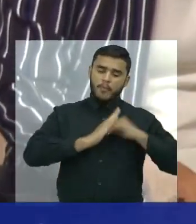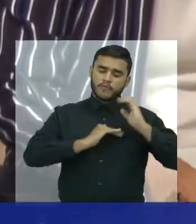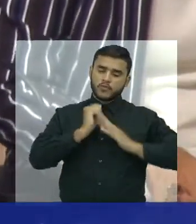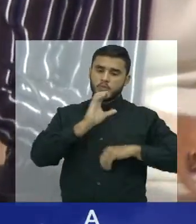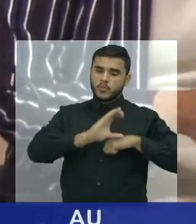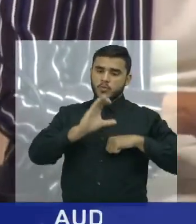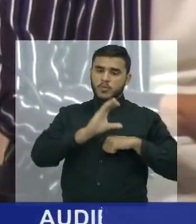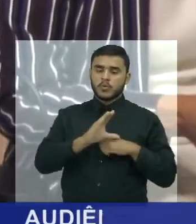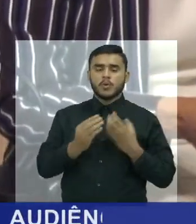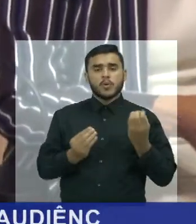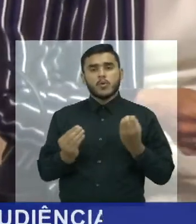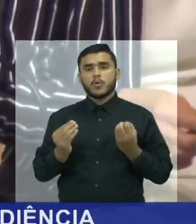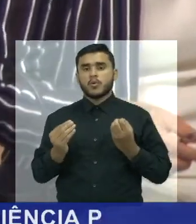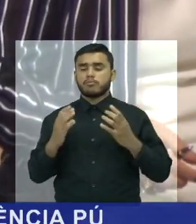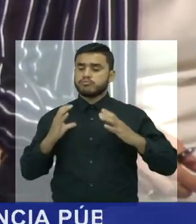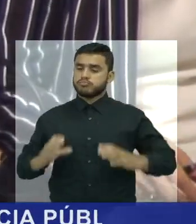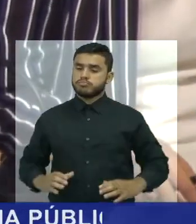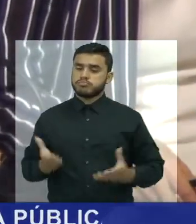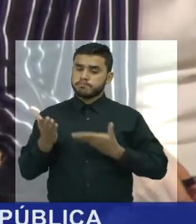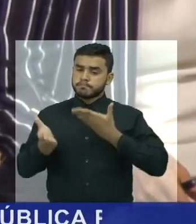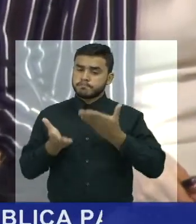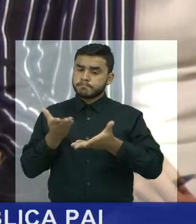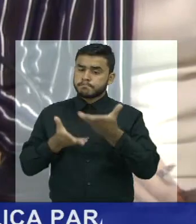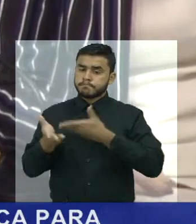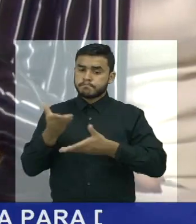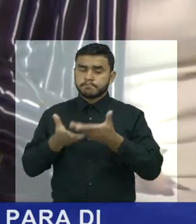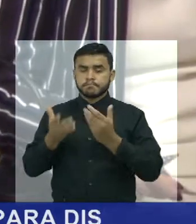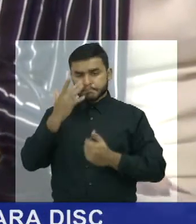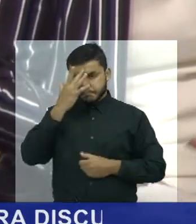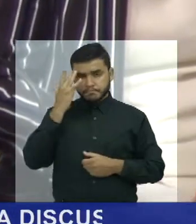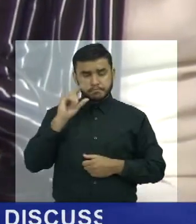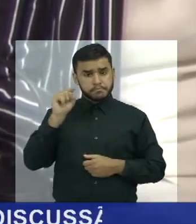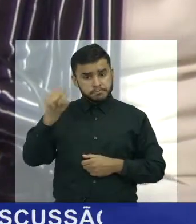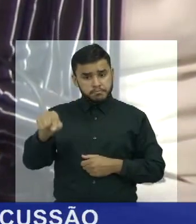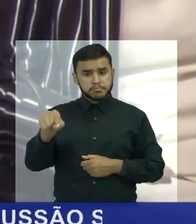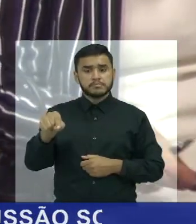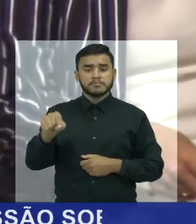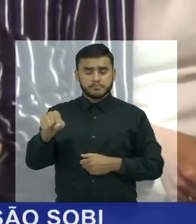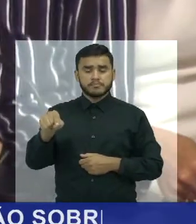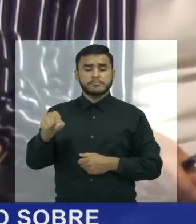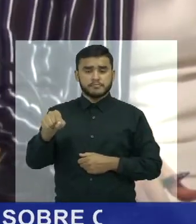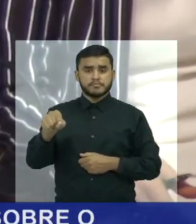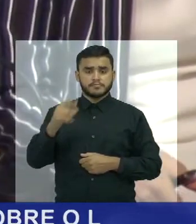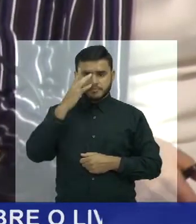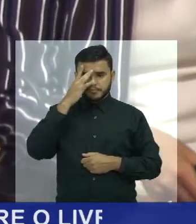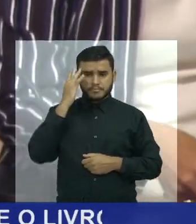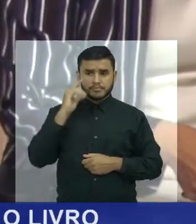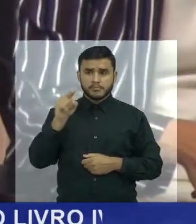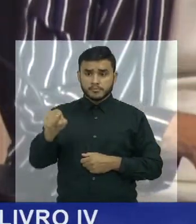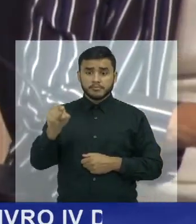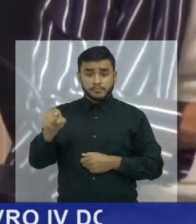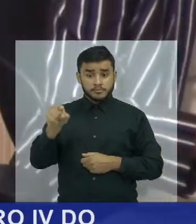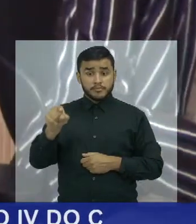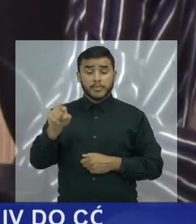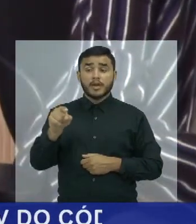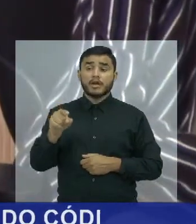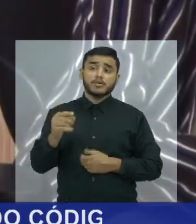de tratamento, de atenção que ele precisa dar à pessoa que ele está